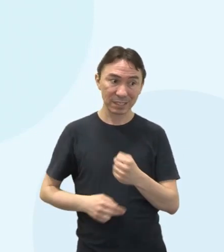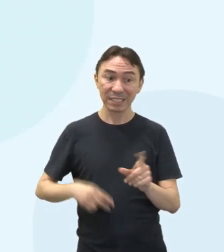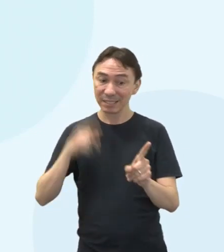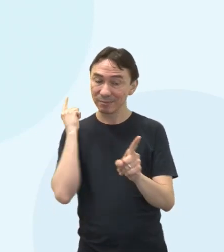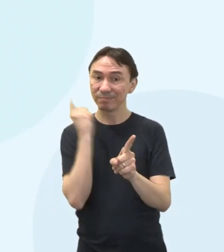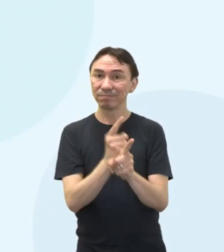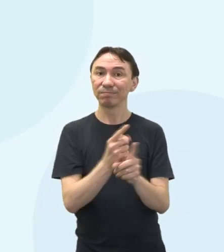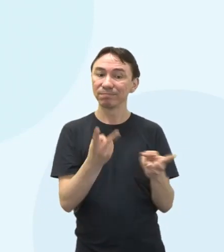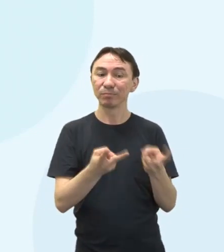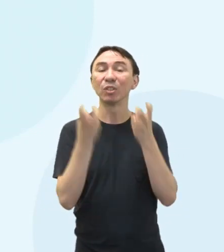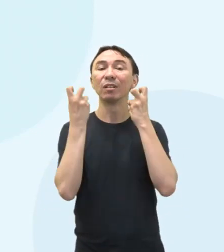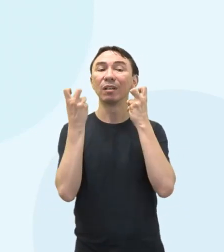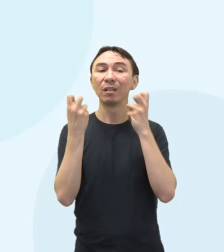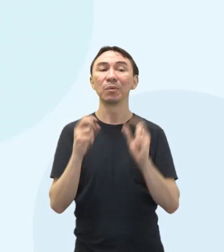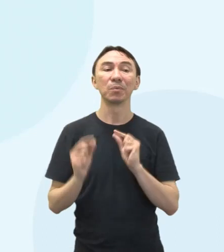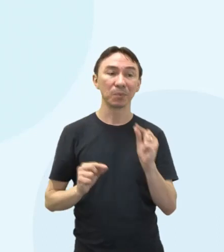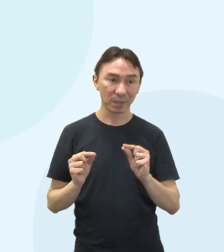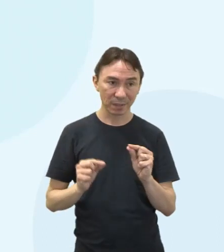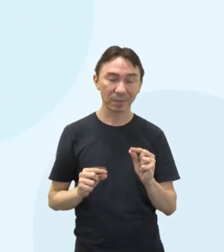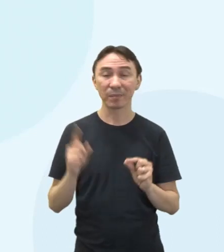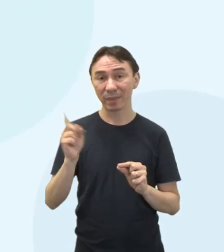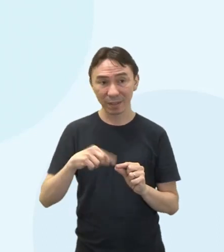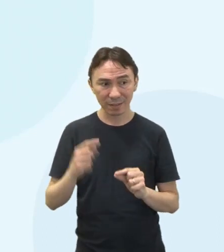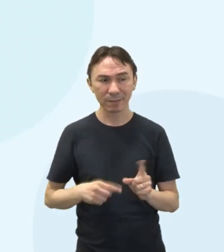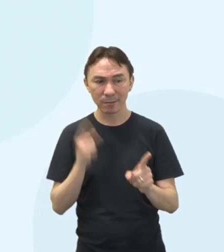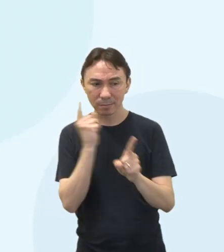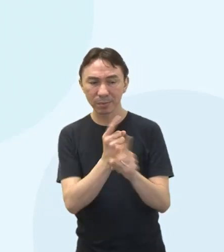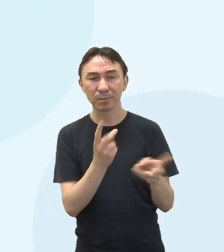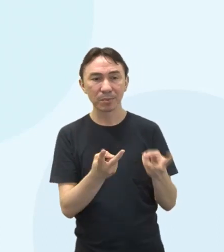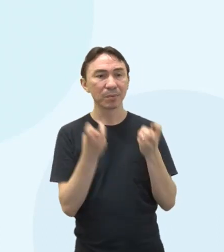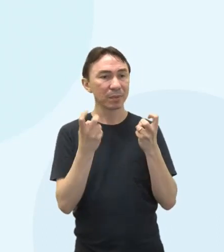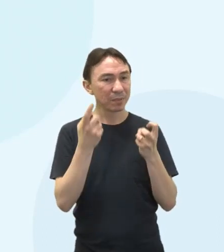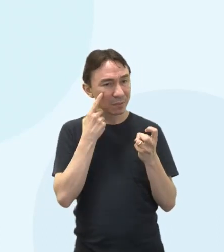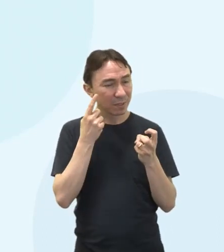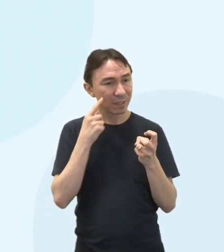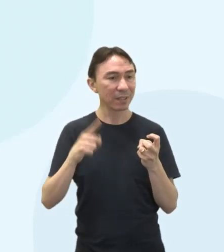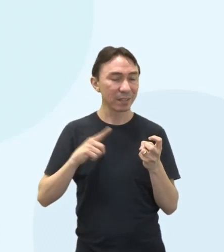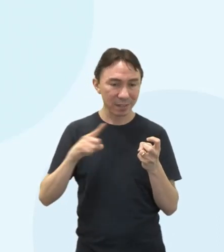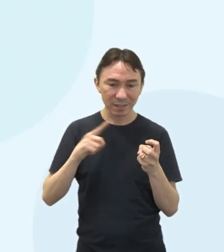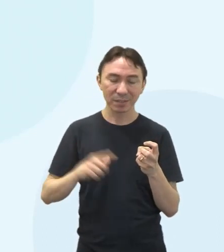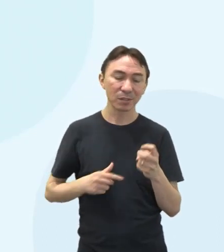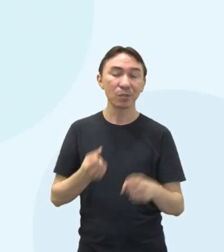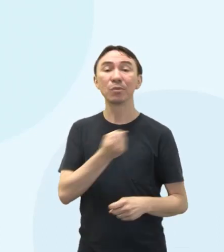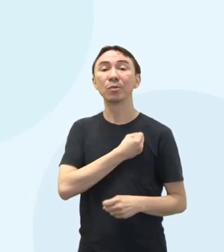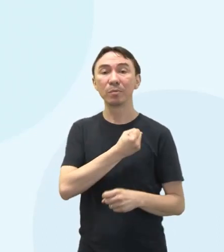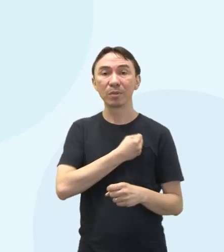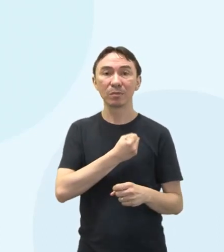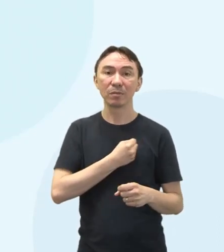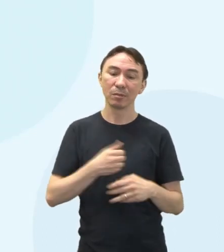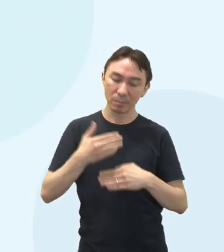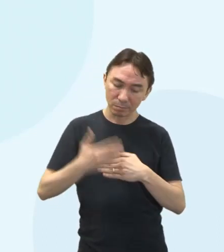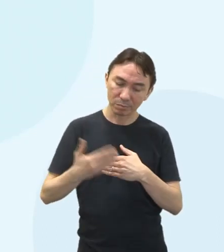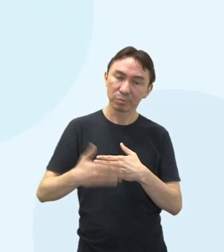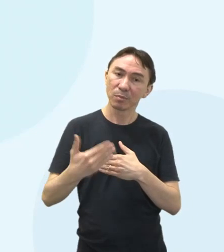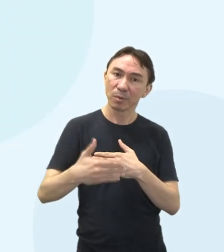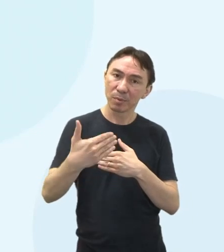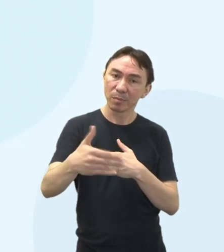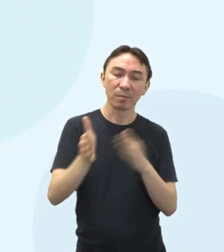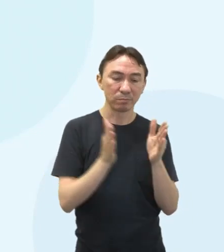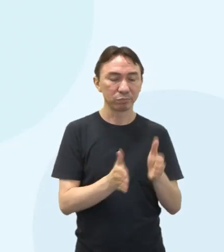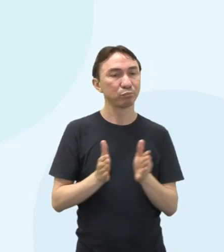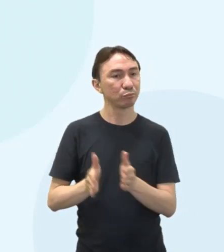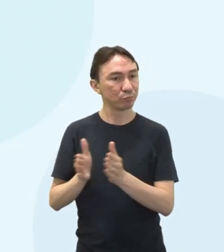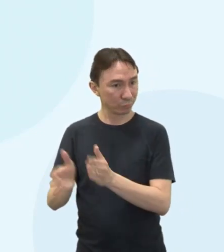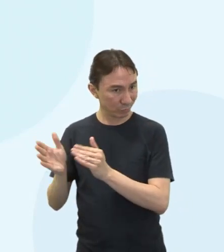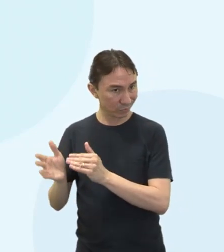essa habilidade trata então de identificar regularidades em sequências ordenadas de números naturais resultantes